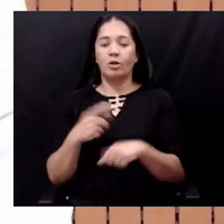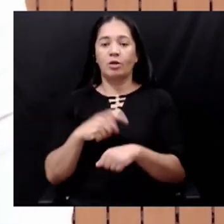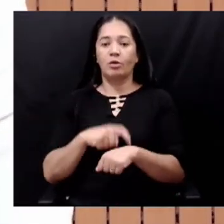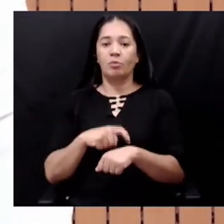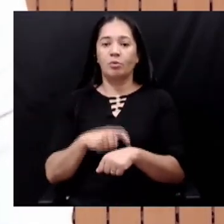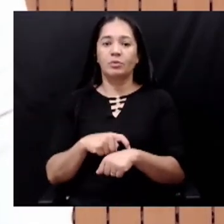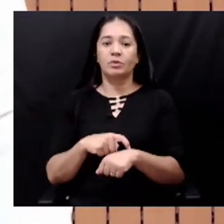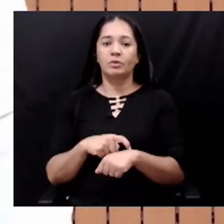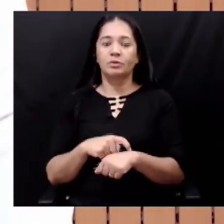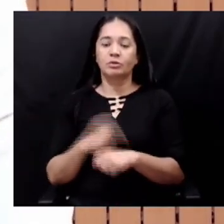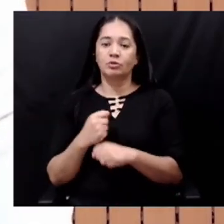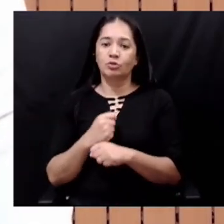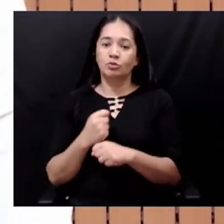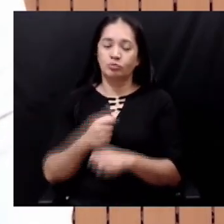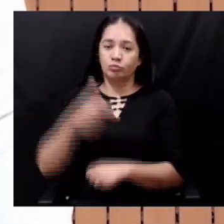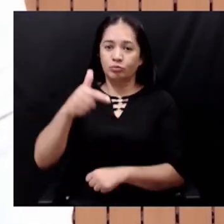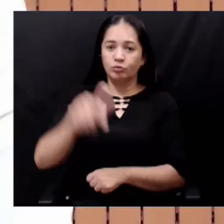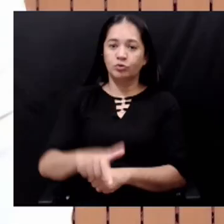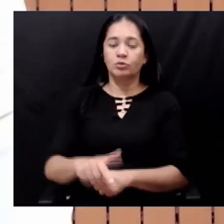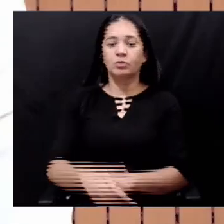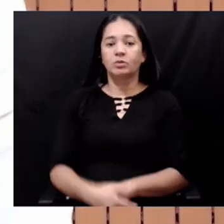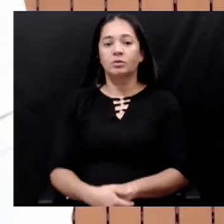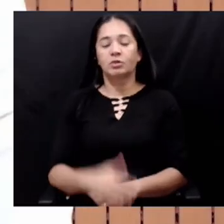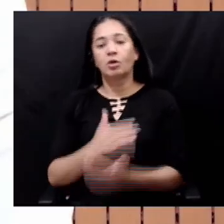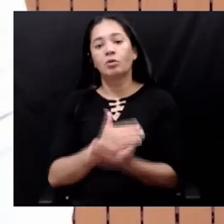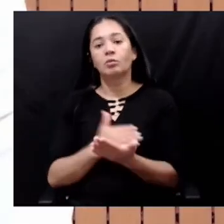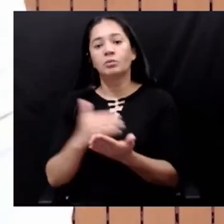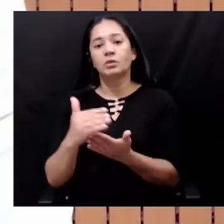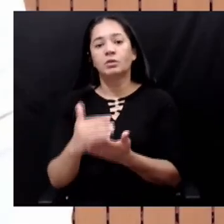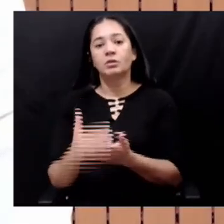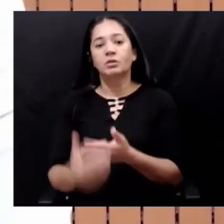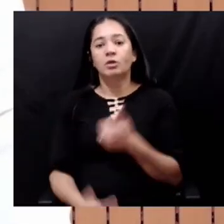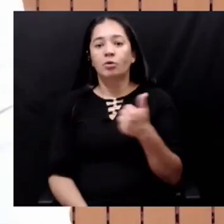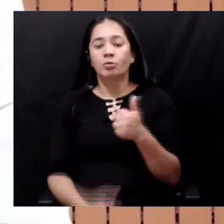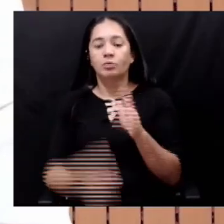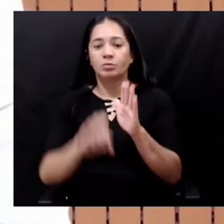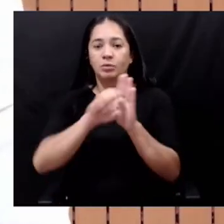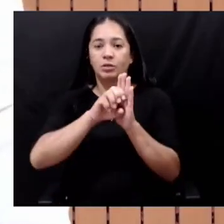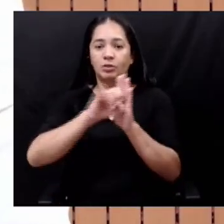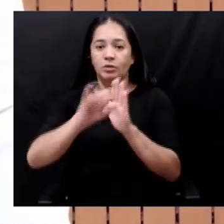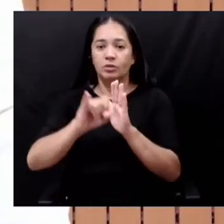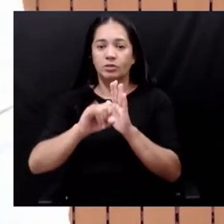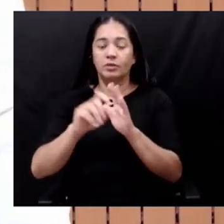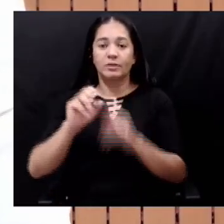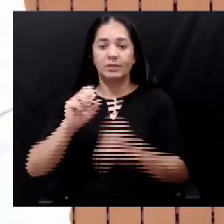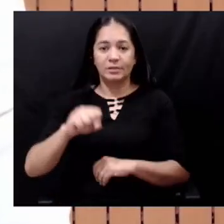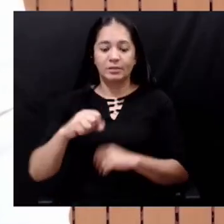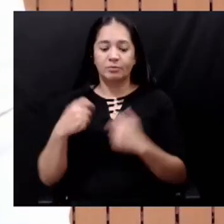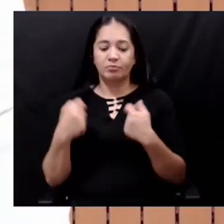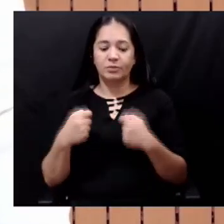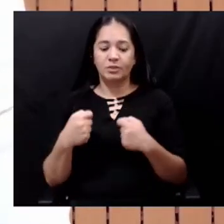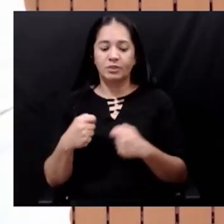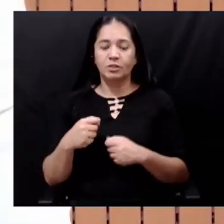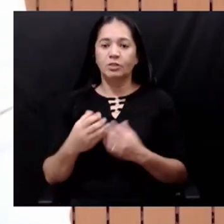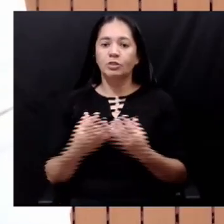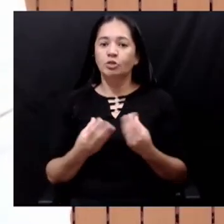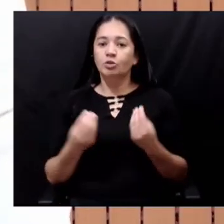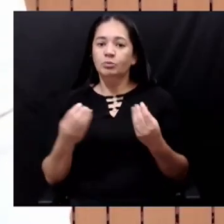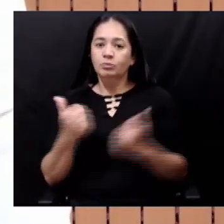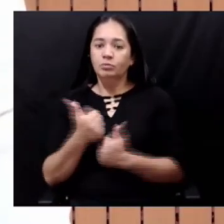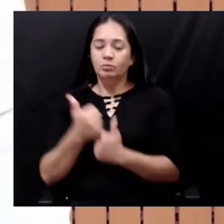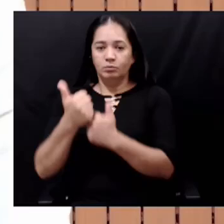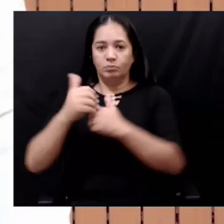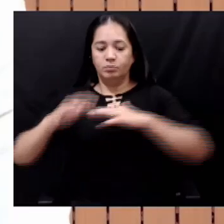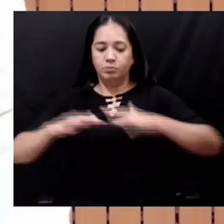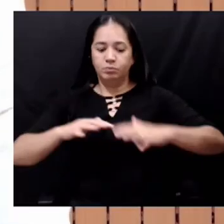reconstrução, é um momento inicial, é o primeiro edital, e sim, precisaremos de muito apoio e mobilização. Queremos